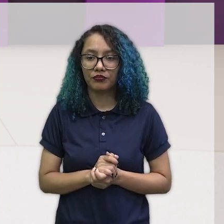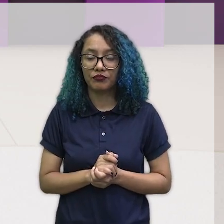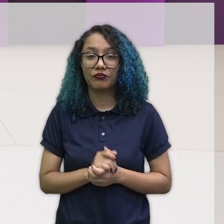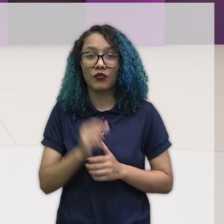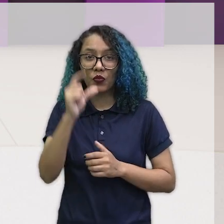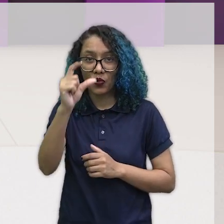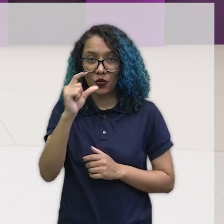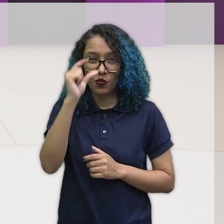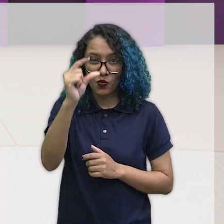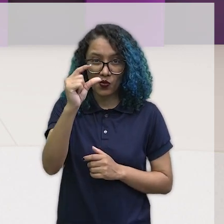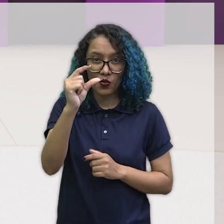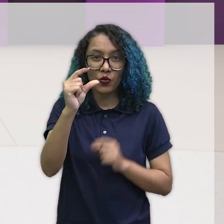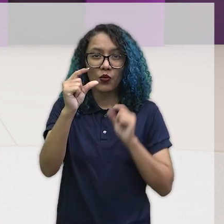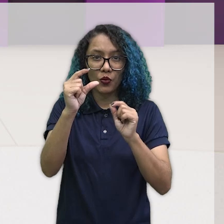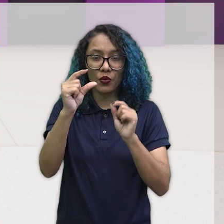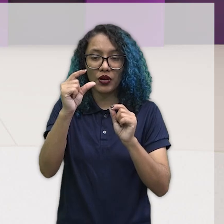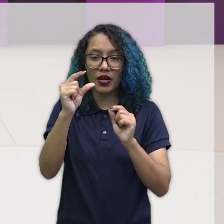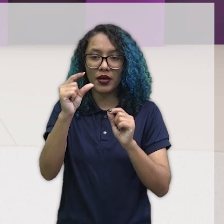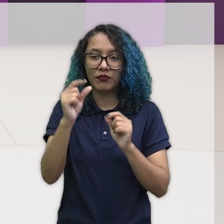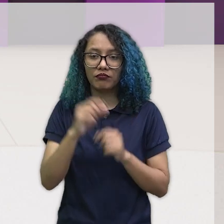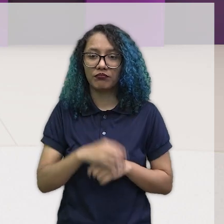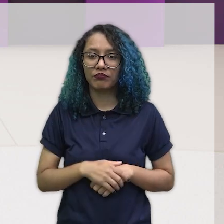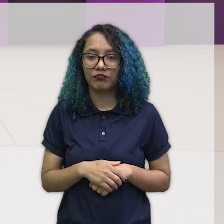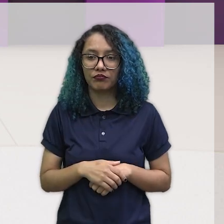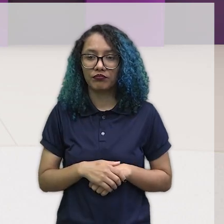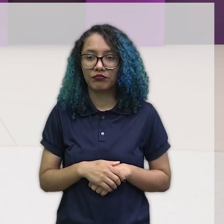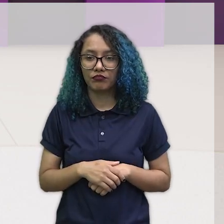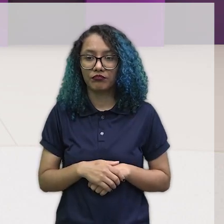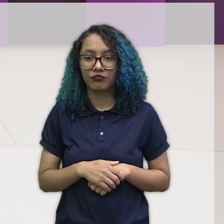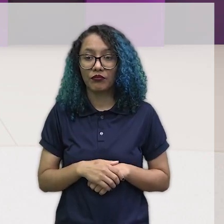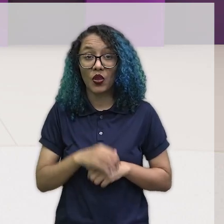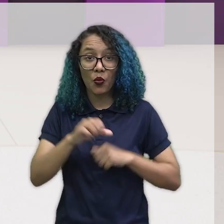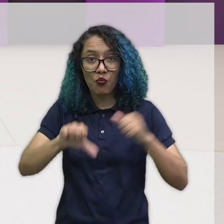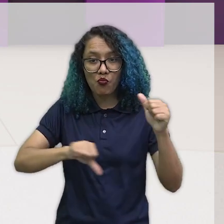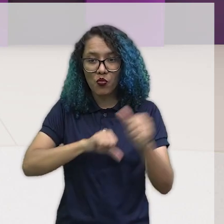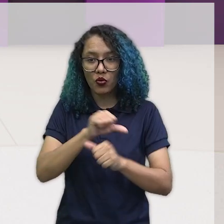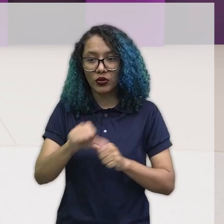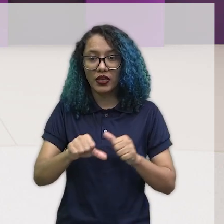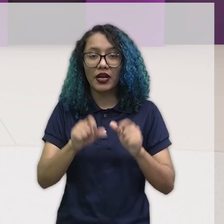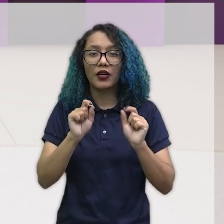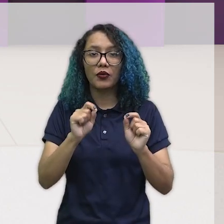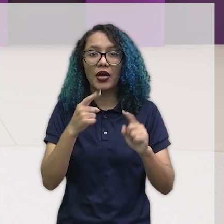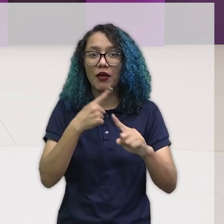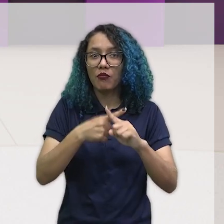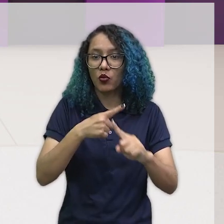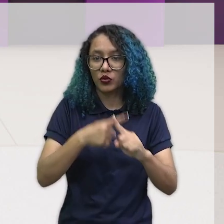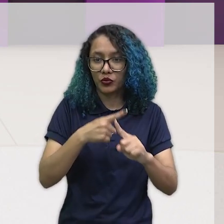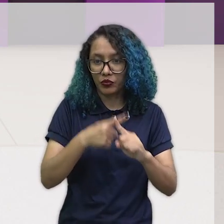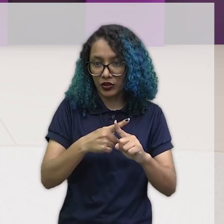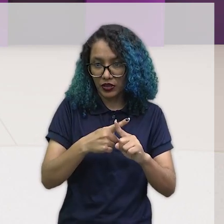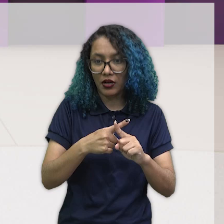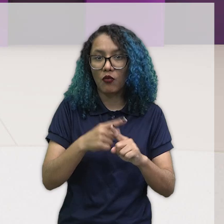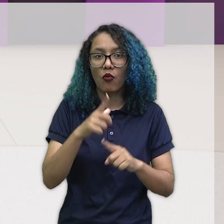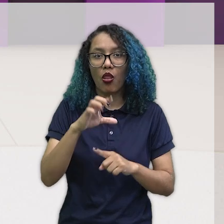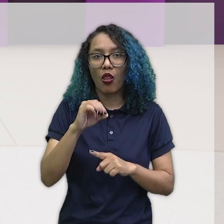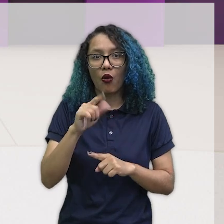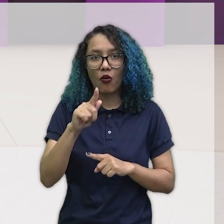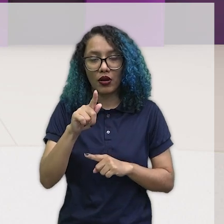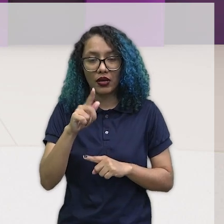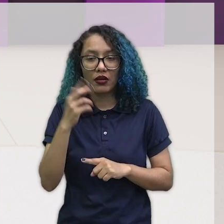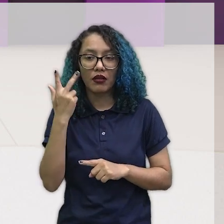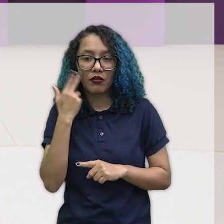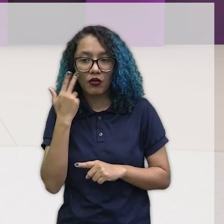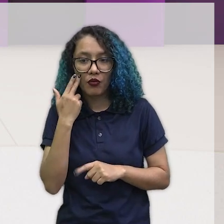logaritmando acaba indo, né, passando para frente e acaba sendo multiplicado ali pelo logaritmo, vamos dizer, na sua forma normal. É